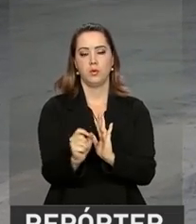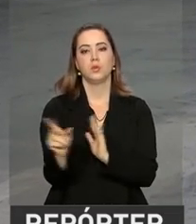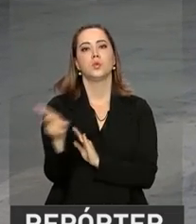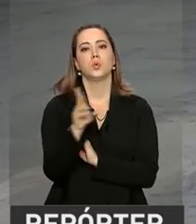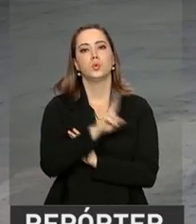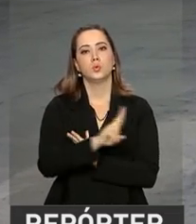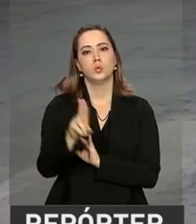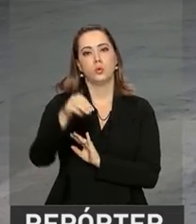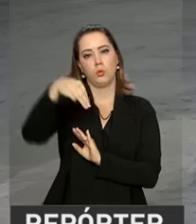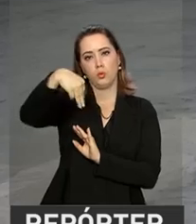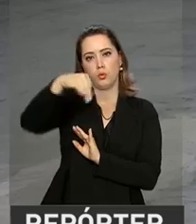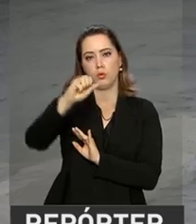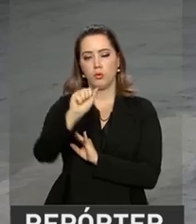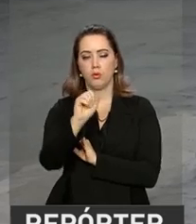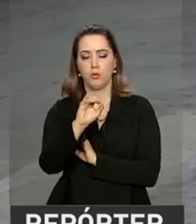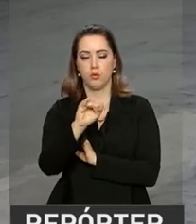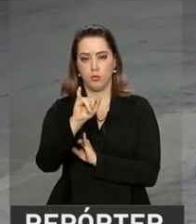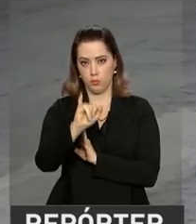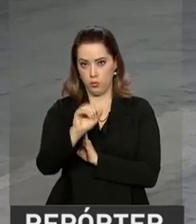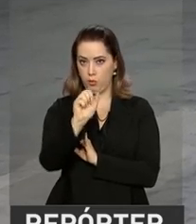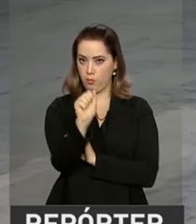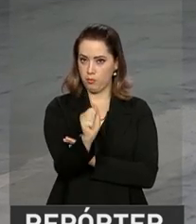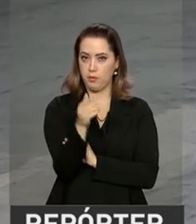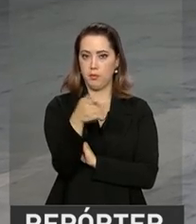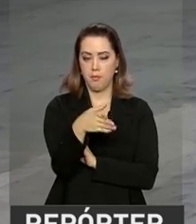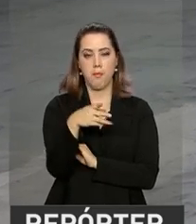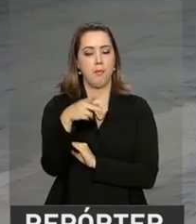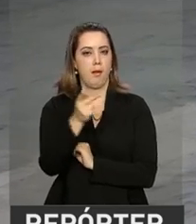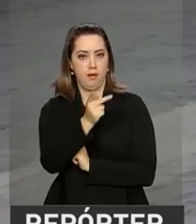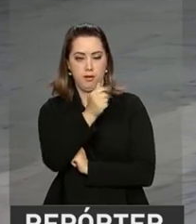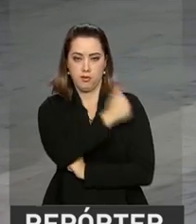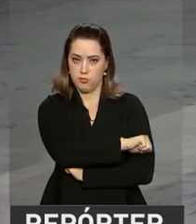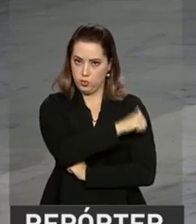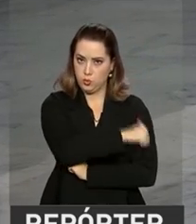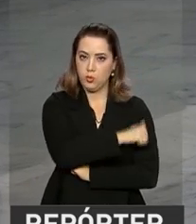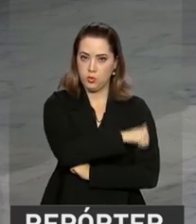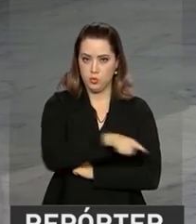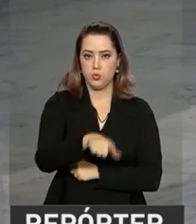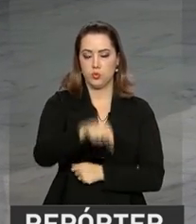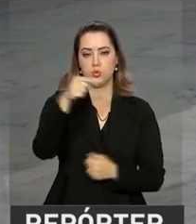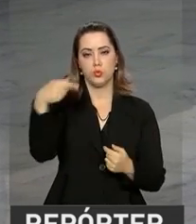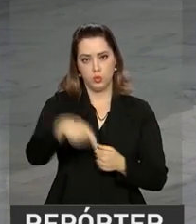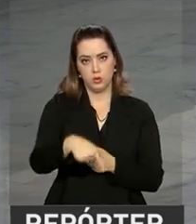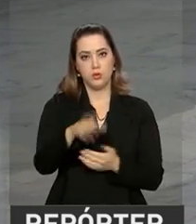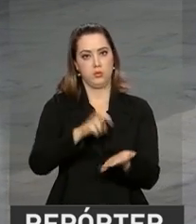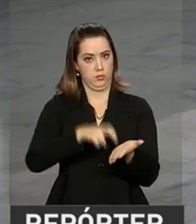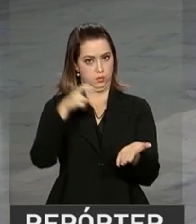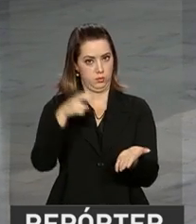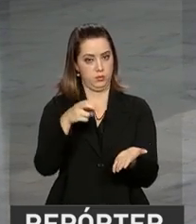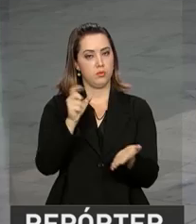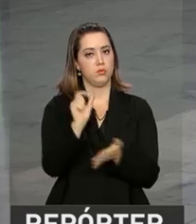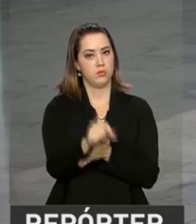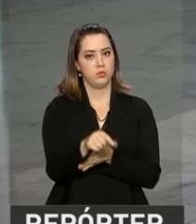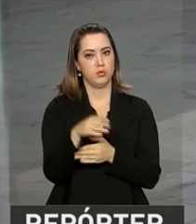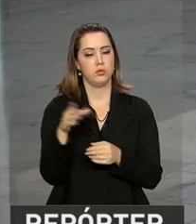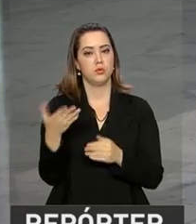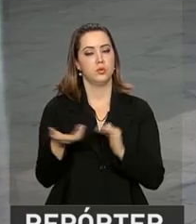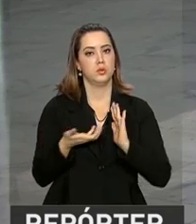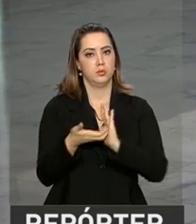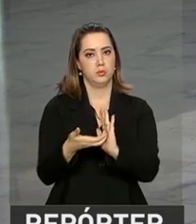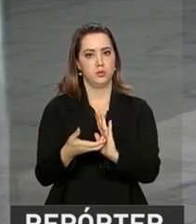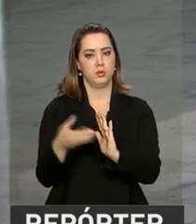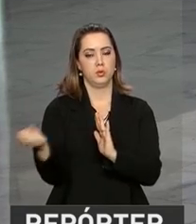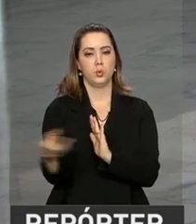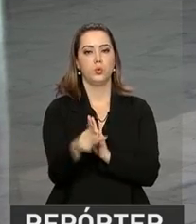deputado Rodrigo Maia, do Democratas do Rio de Janeiro, que foi eleito nesta madrugada para comandar a casa. Esse